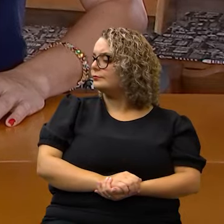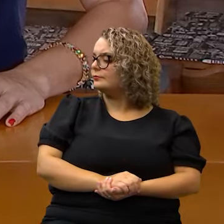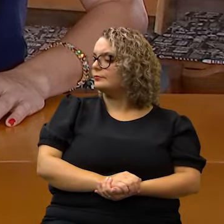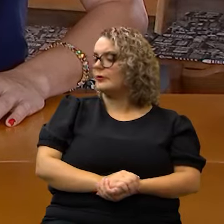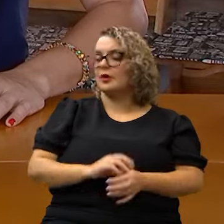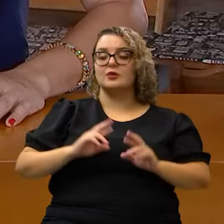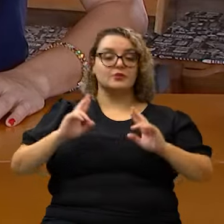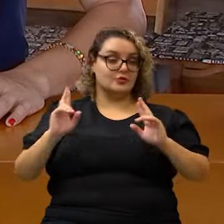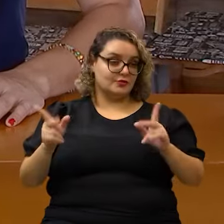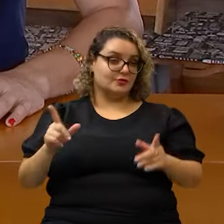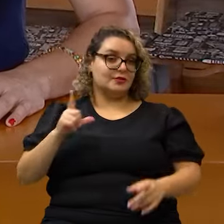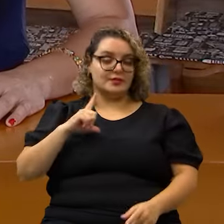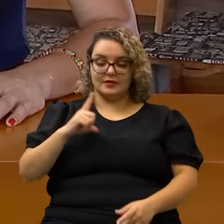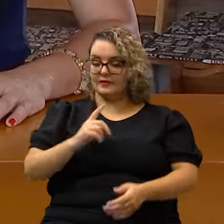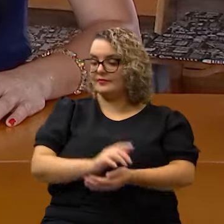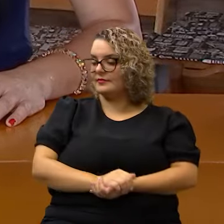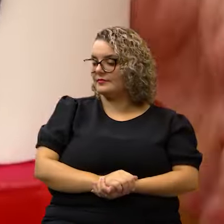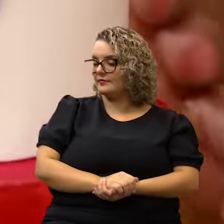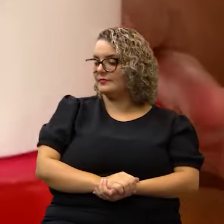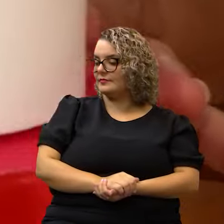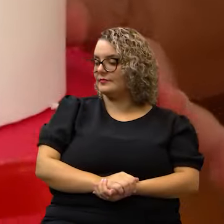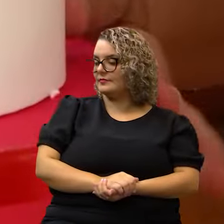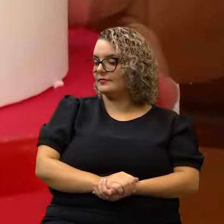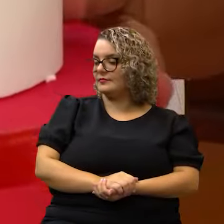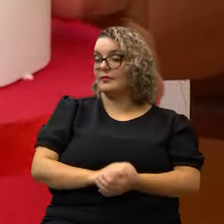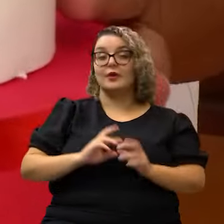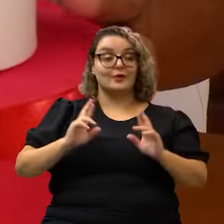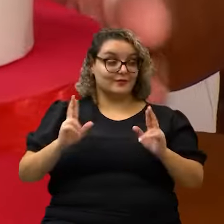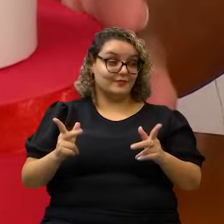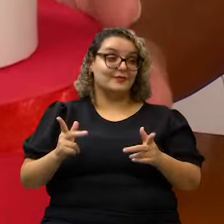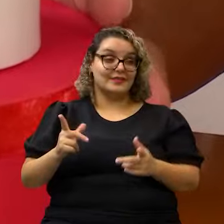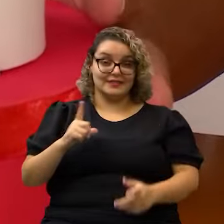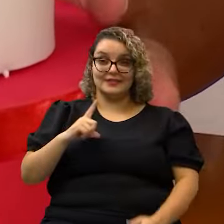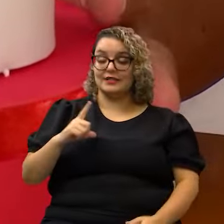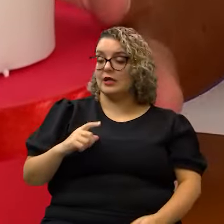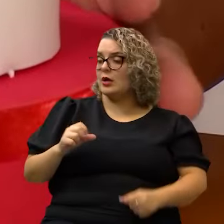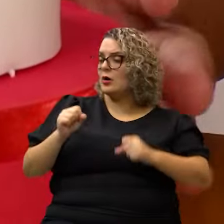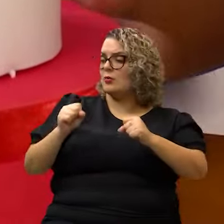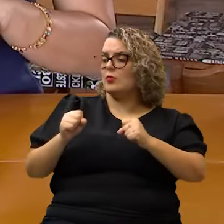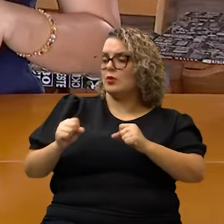Ó, já deu um detalhe, ó, gente. Olha